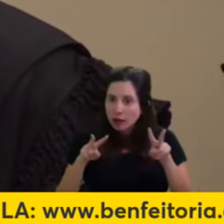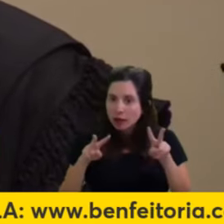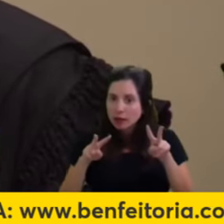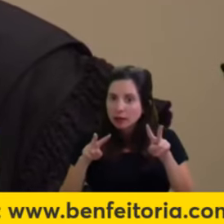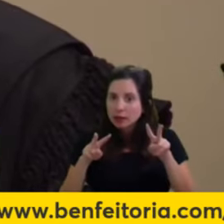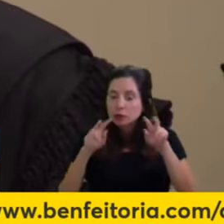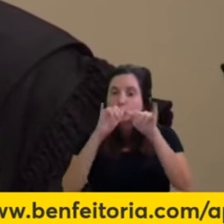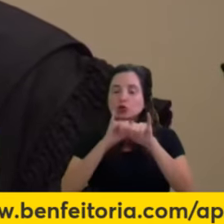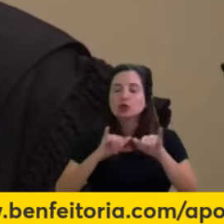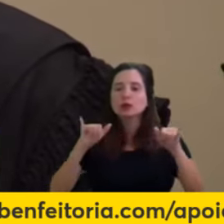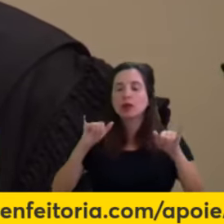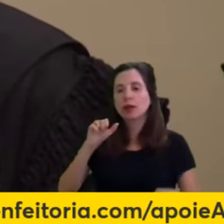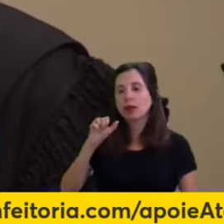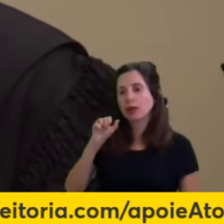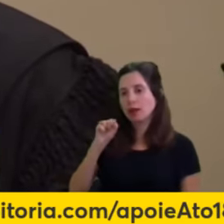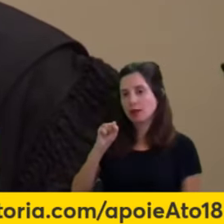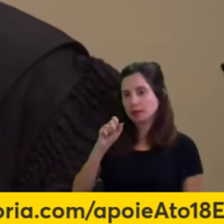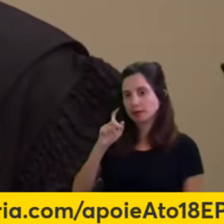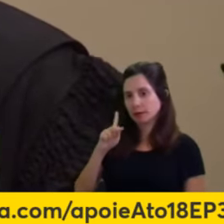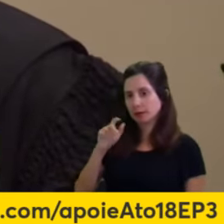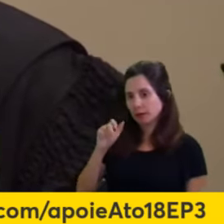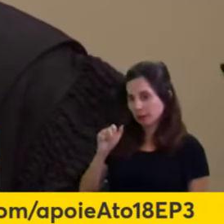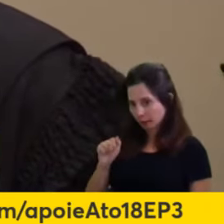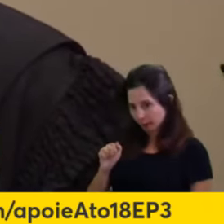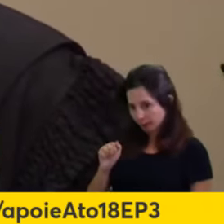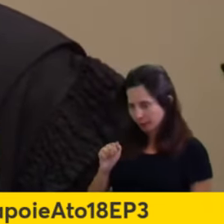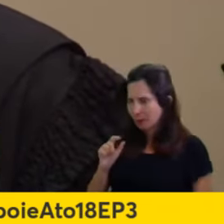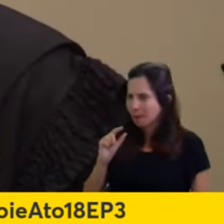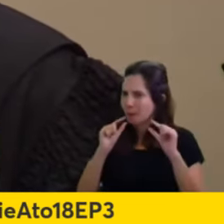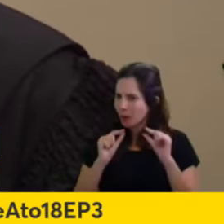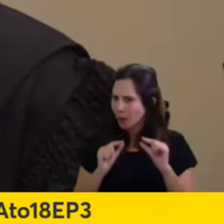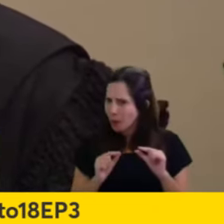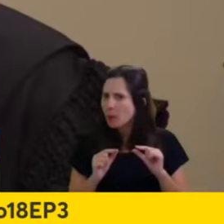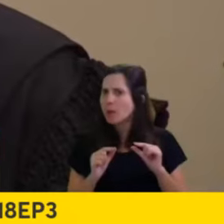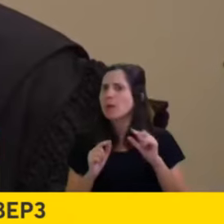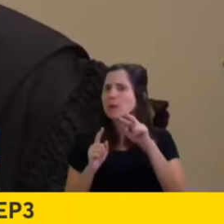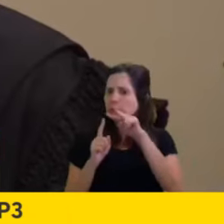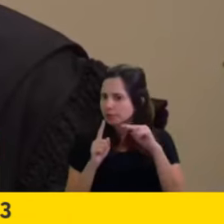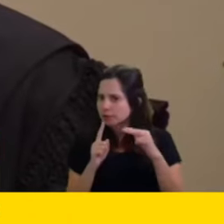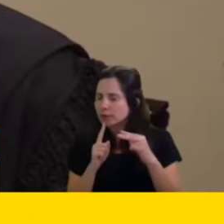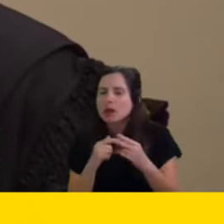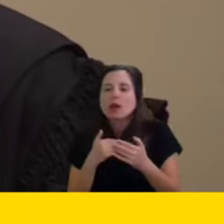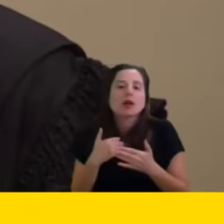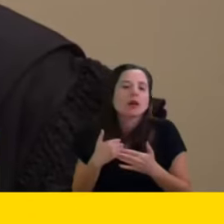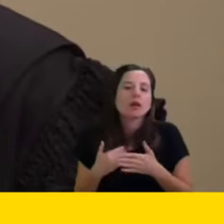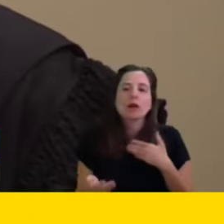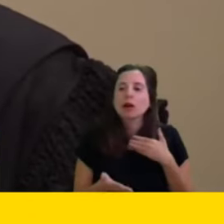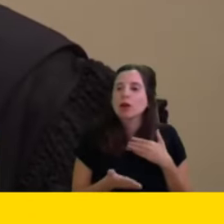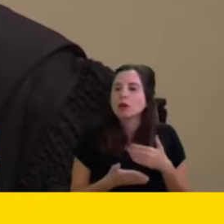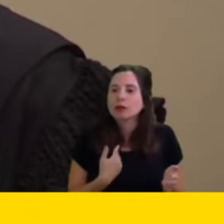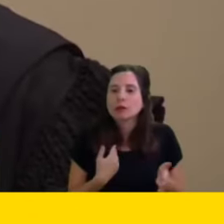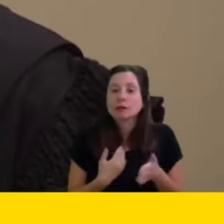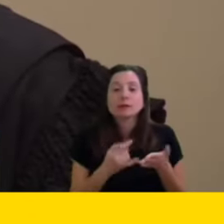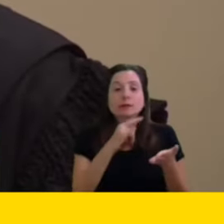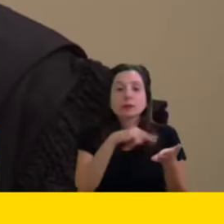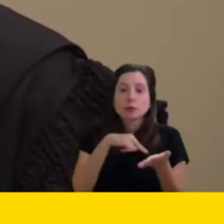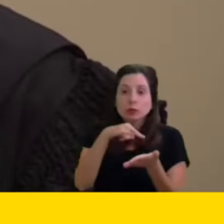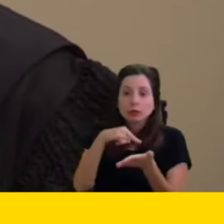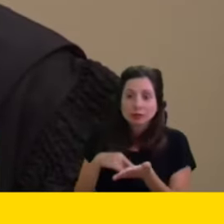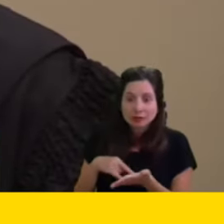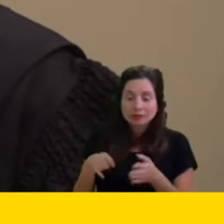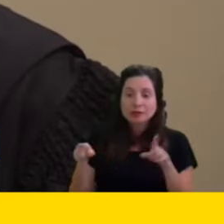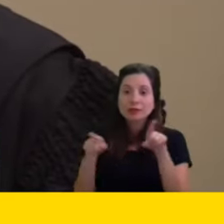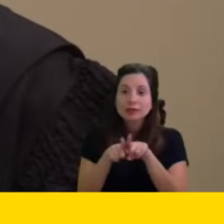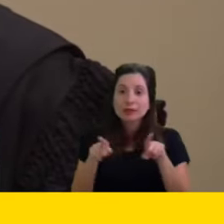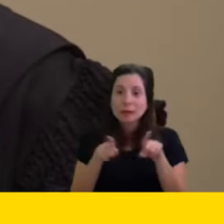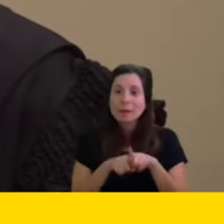spsa tampouco se verifica nas manifestações anteriores das partes quaisquer menções a Tais contratos e muito menos a argumentação de que